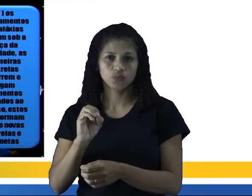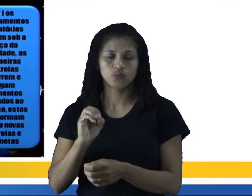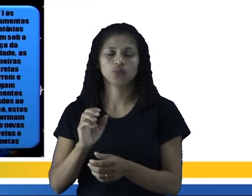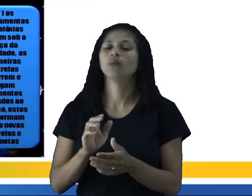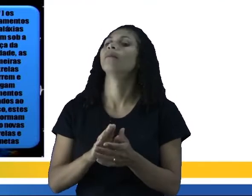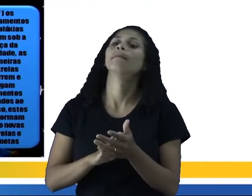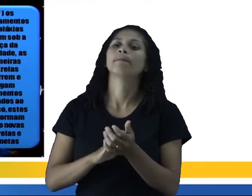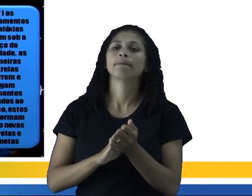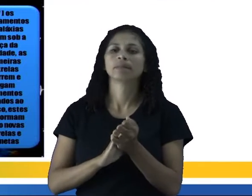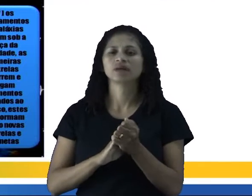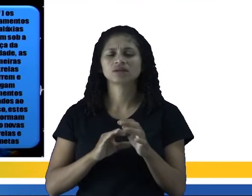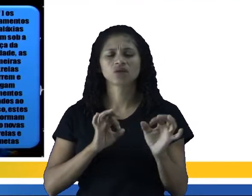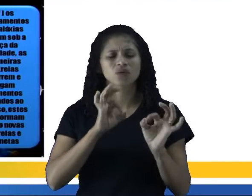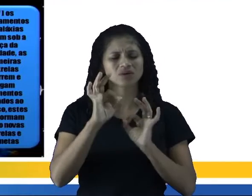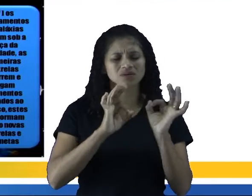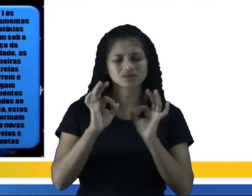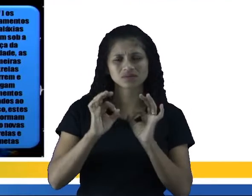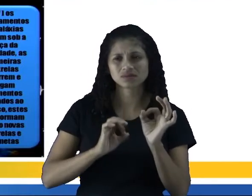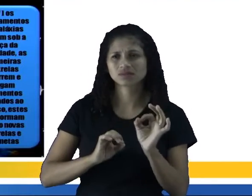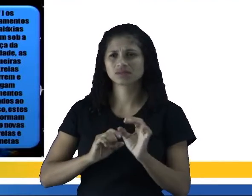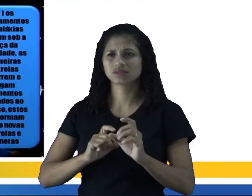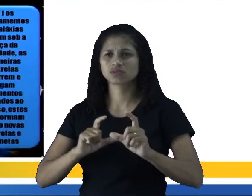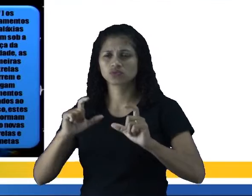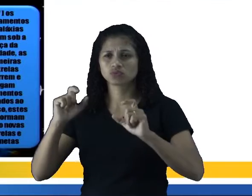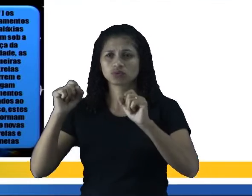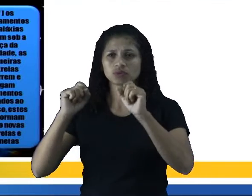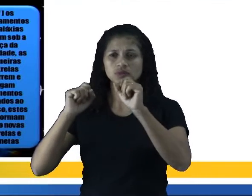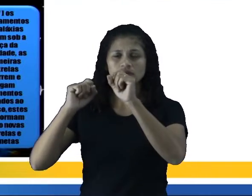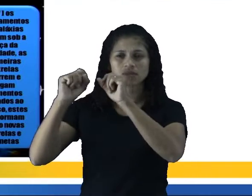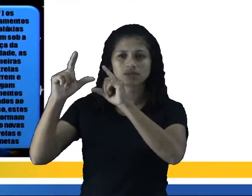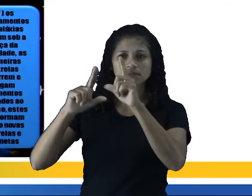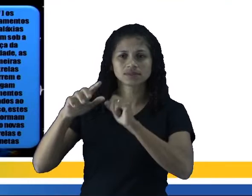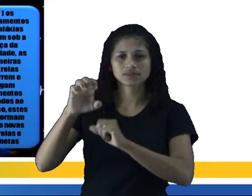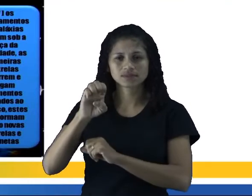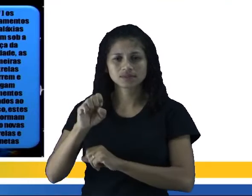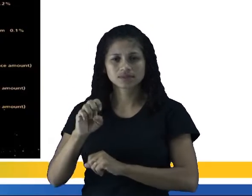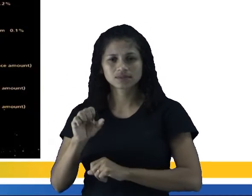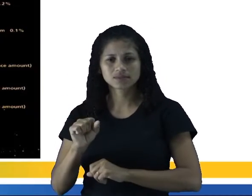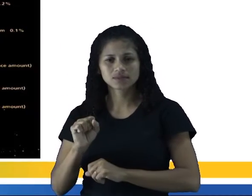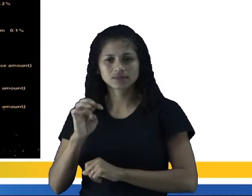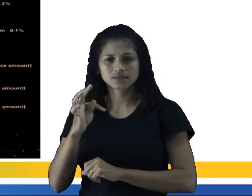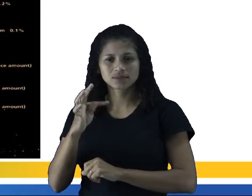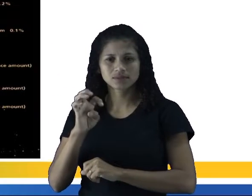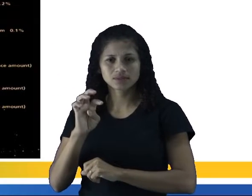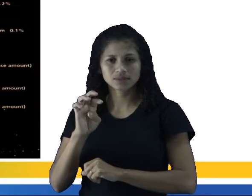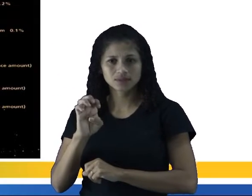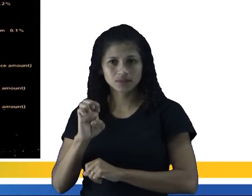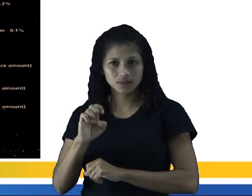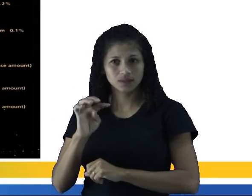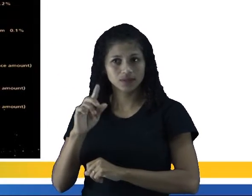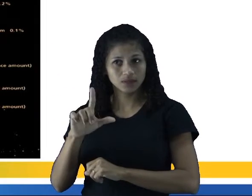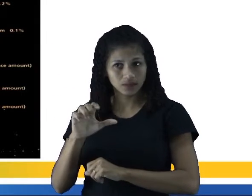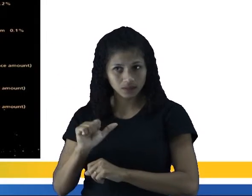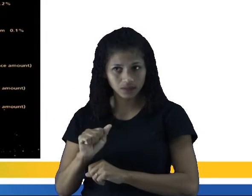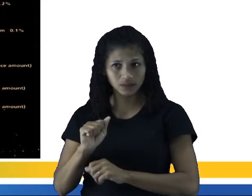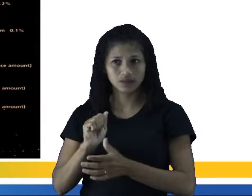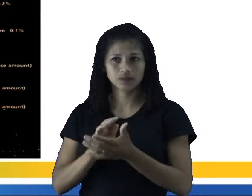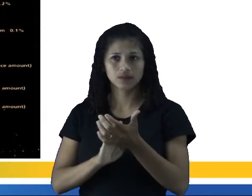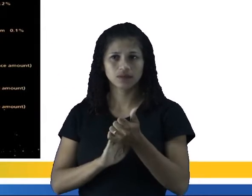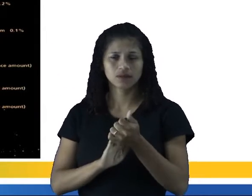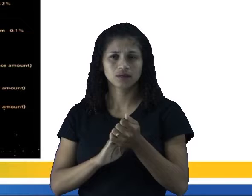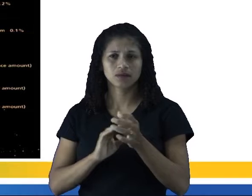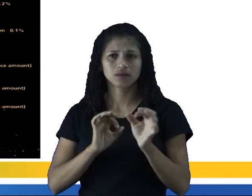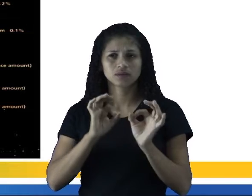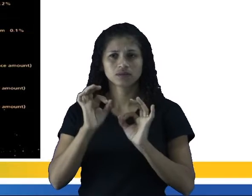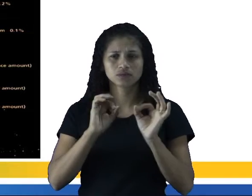formação das estrelas, das galáxias, né, de todo o universo. E a partir da formação dessas estrelas, né, a gente